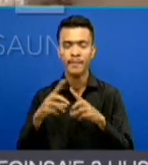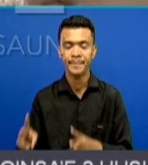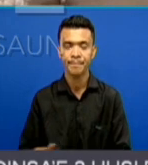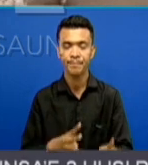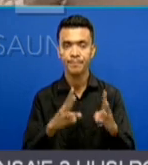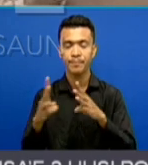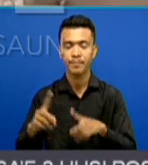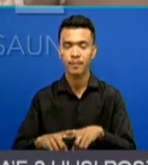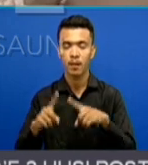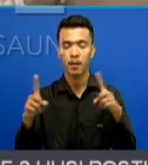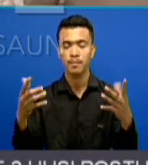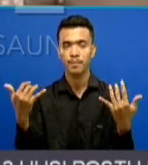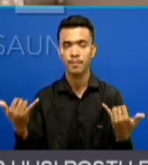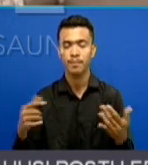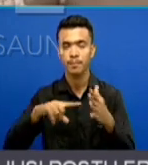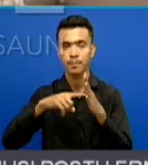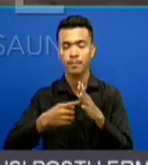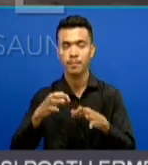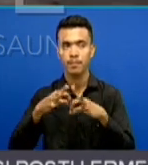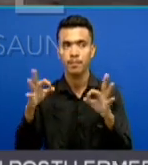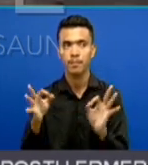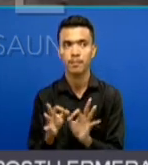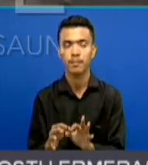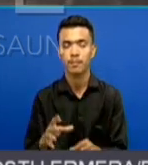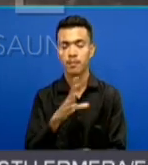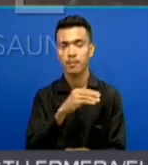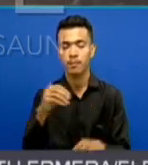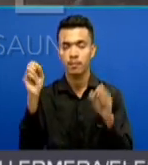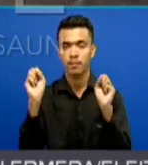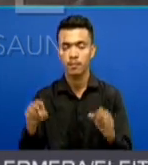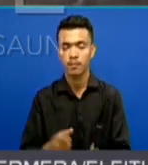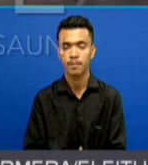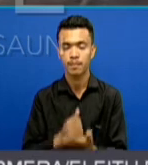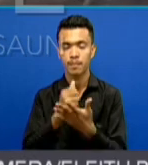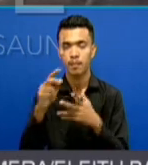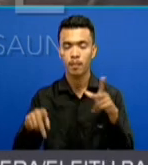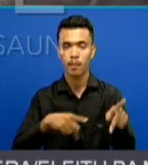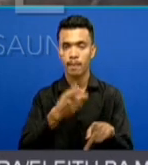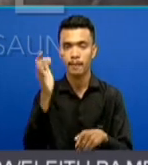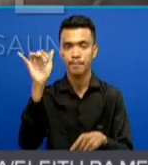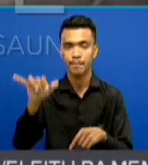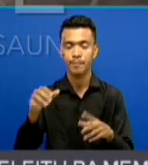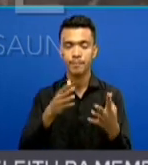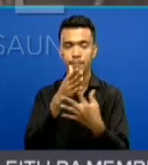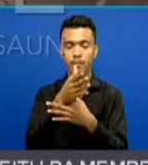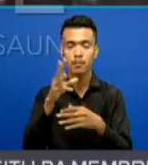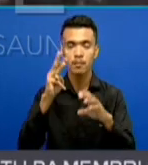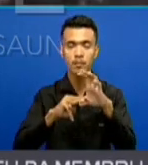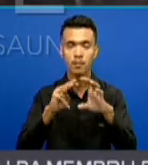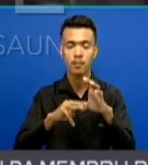estrada, mas bem, dada a uneja ruhala ona reabilitação, no bele ona facilita a comunidade sira a tua acesso ao